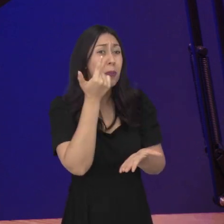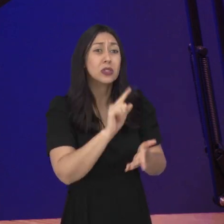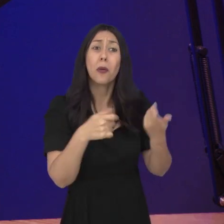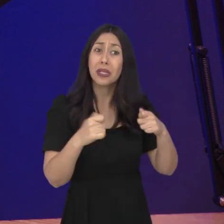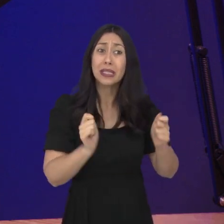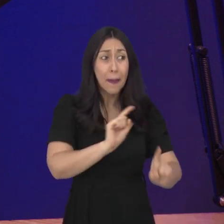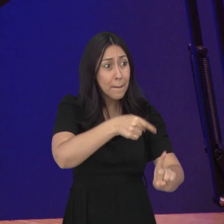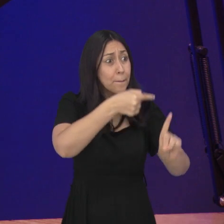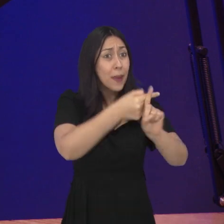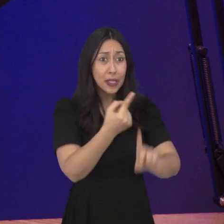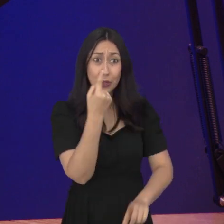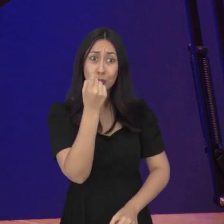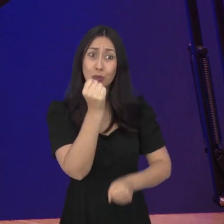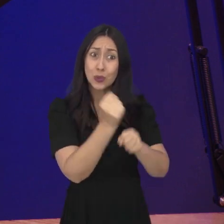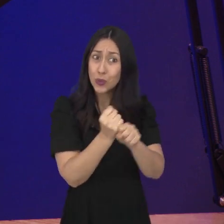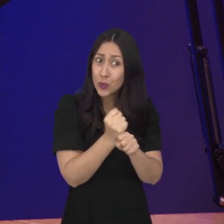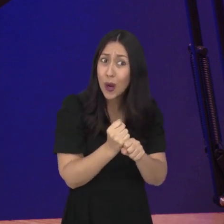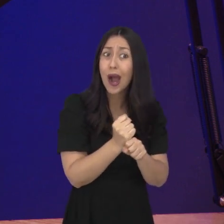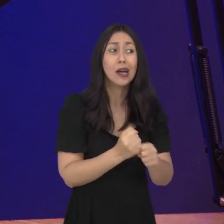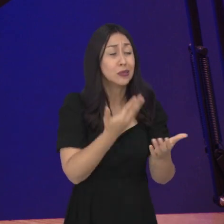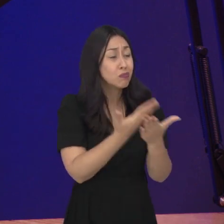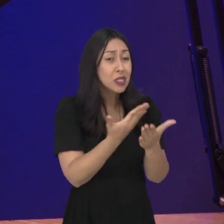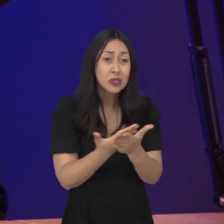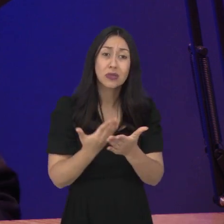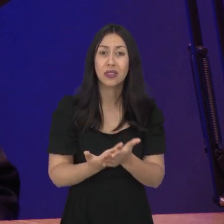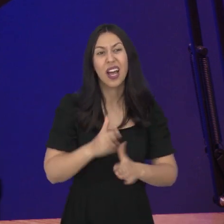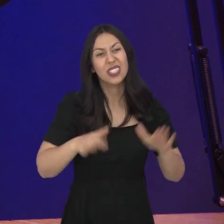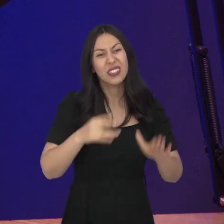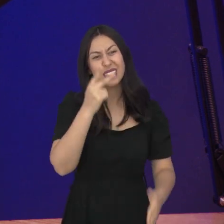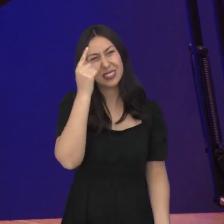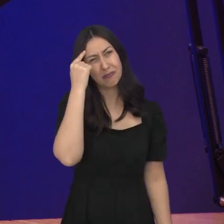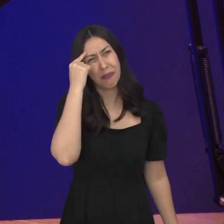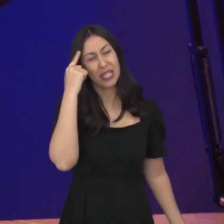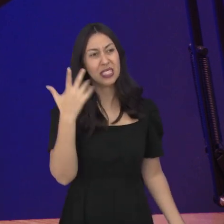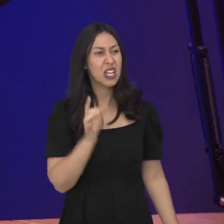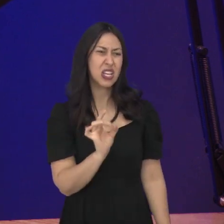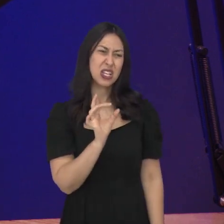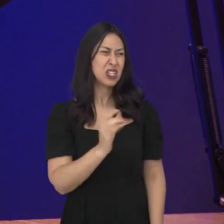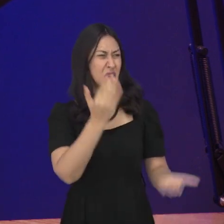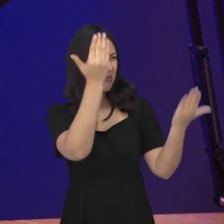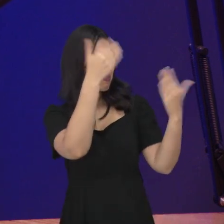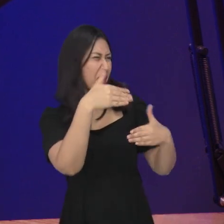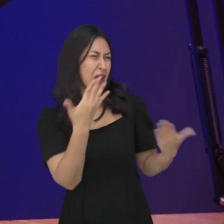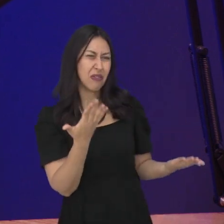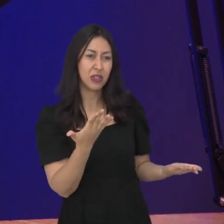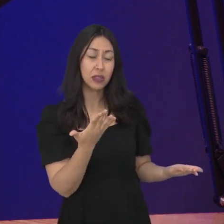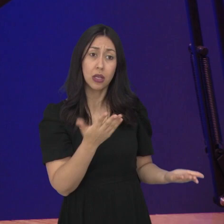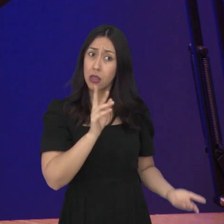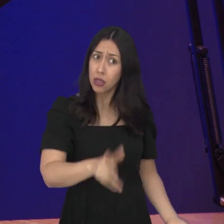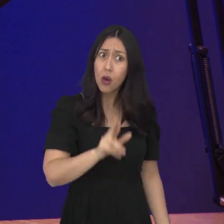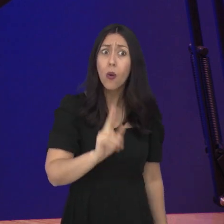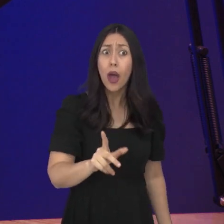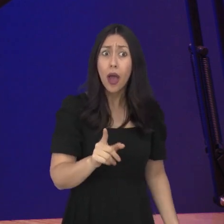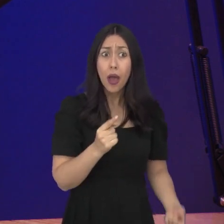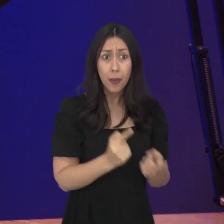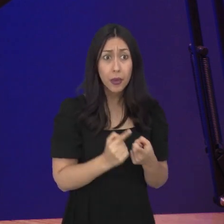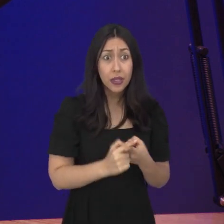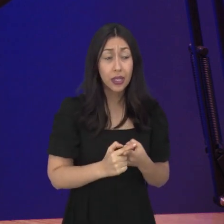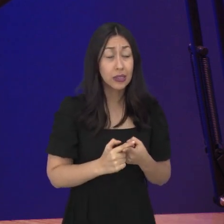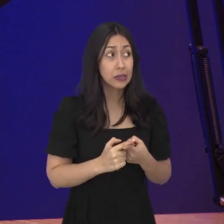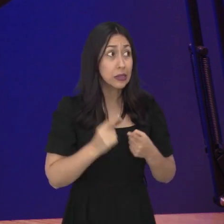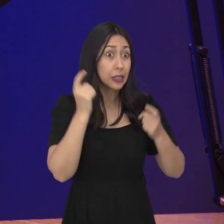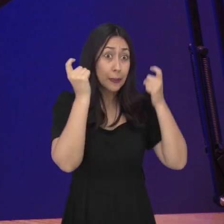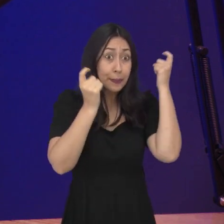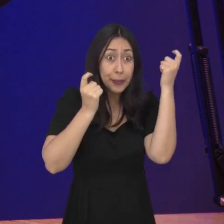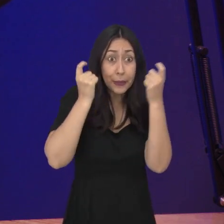de estagnação. Então, assim, a princípio pode parecer uma coisa, né? Mas é só uma prova. Tipo, não é só uma prova. É uma prova que, além de